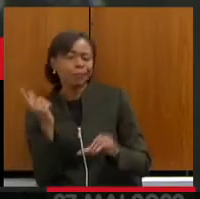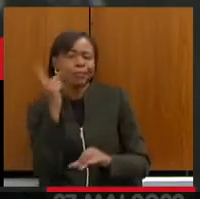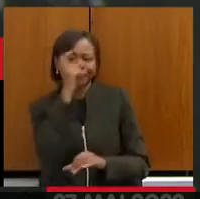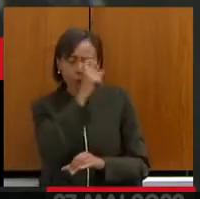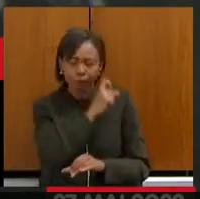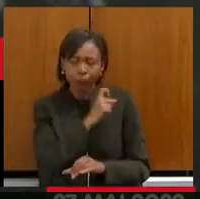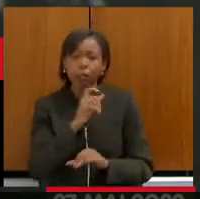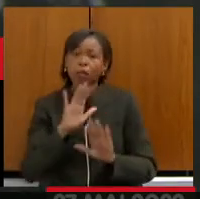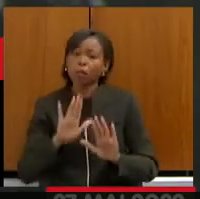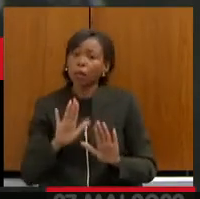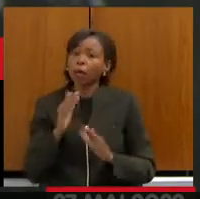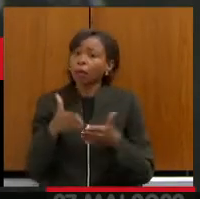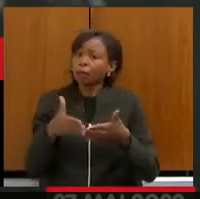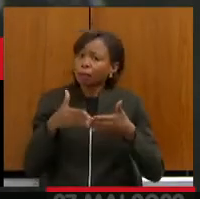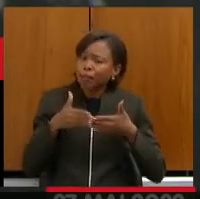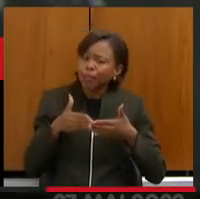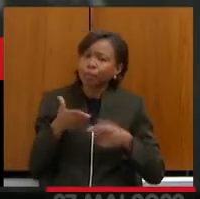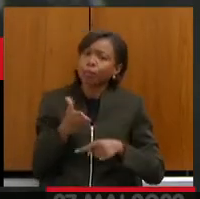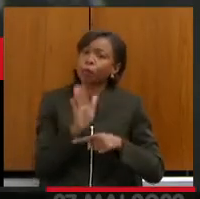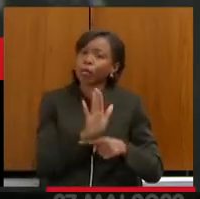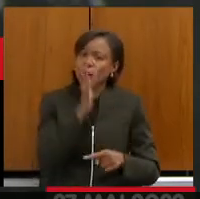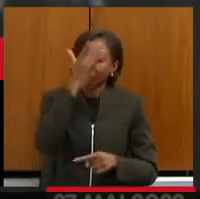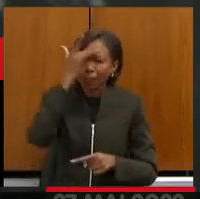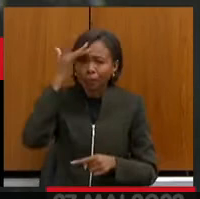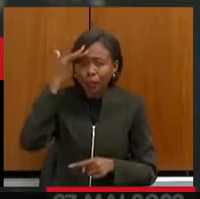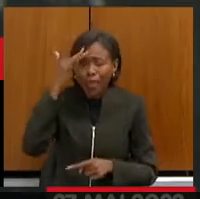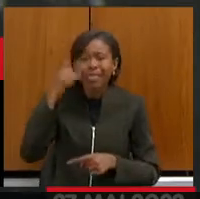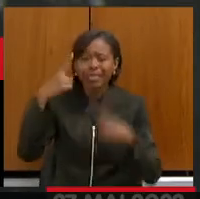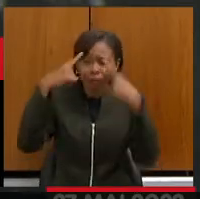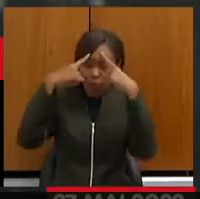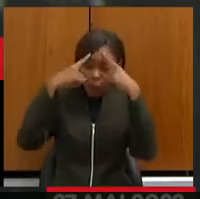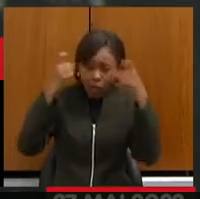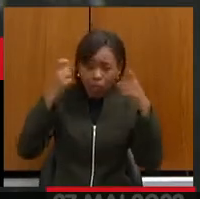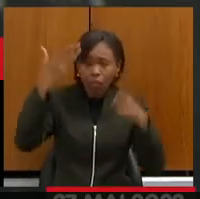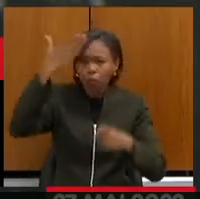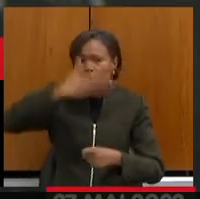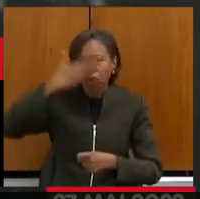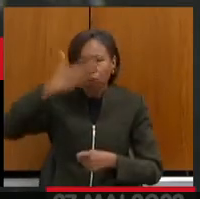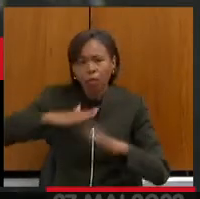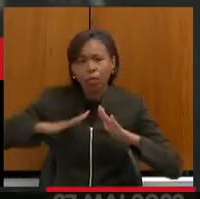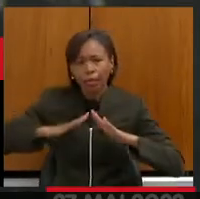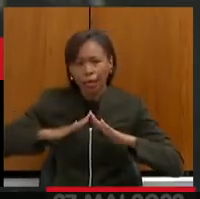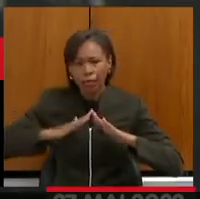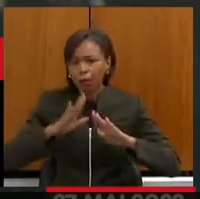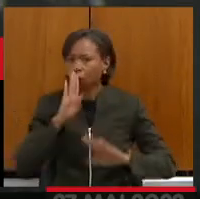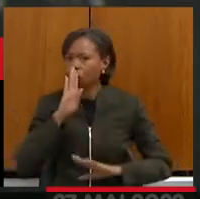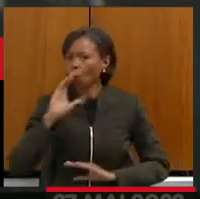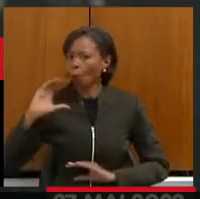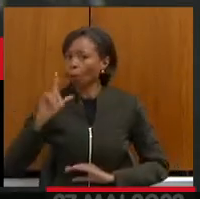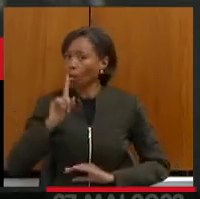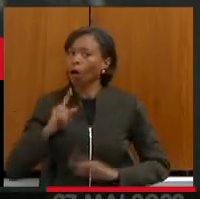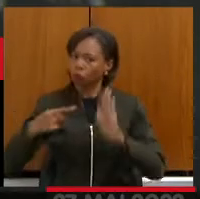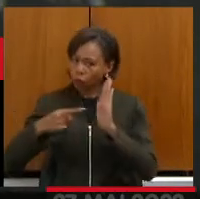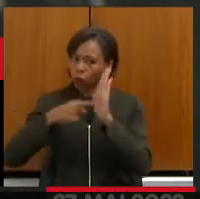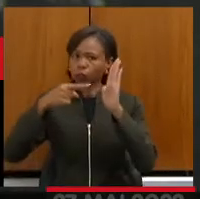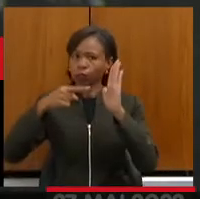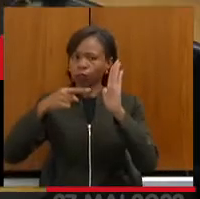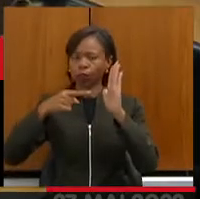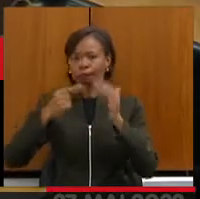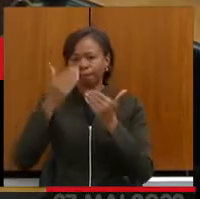apelo para as Mulheres vítimas de violência que estão na invisibilidade dos lares não se calem denunciem muito